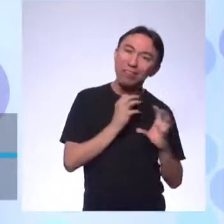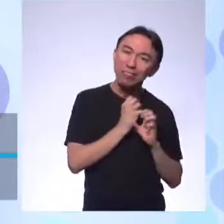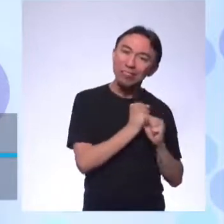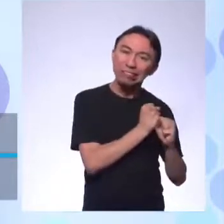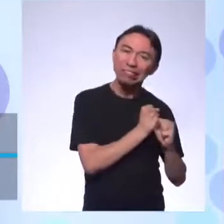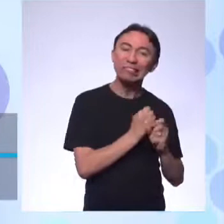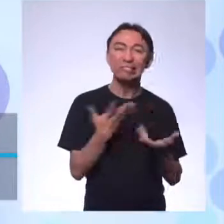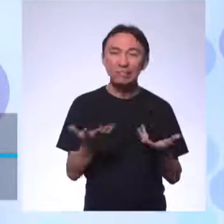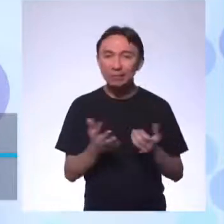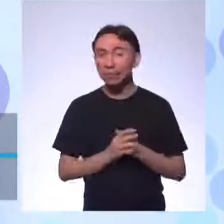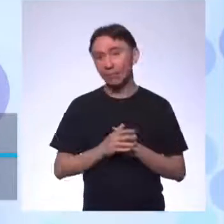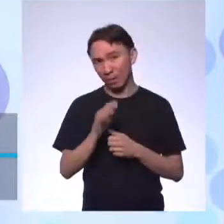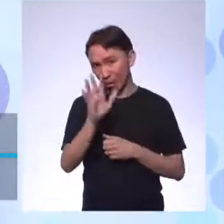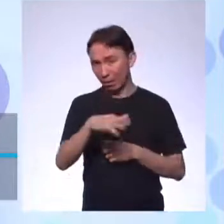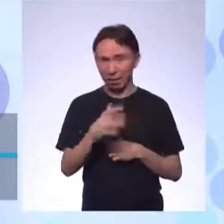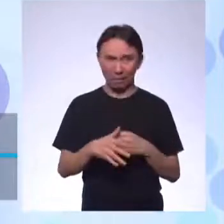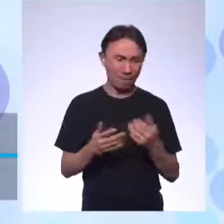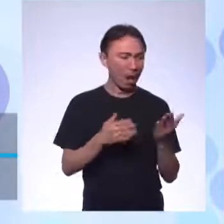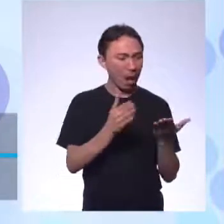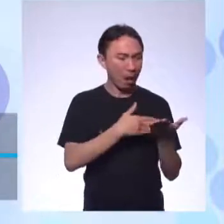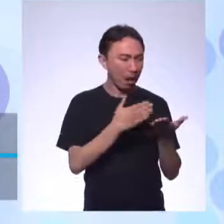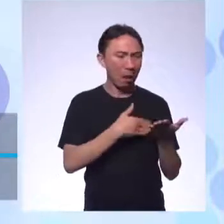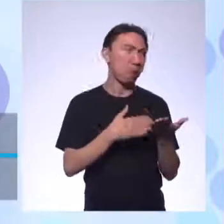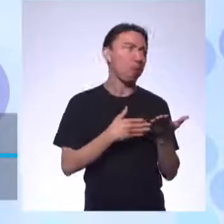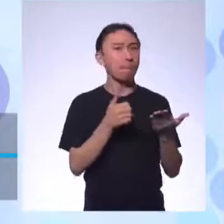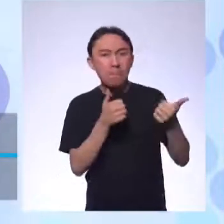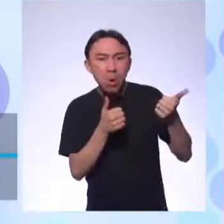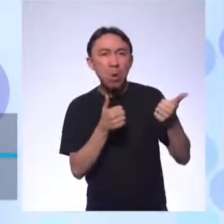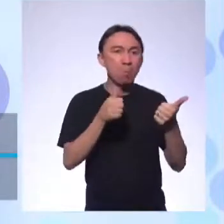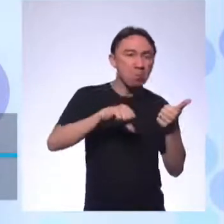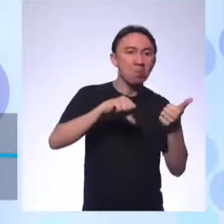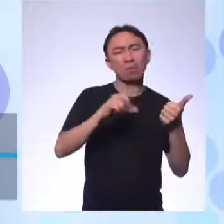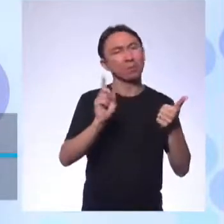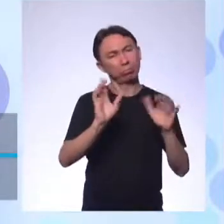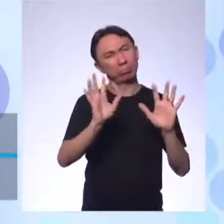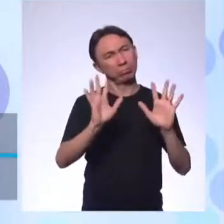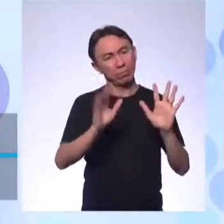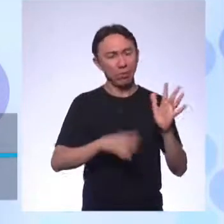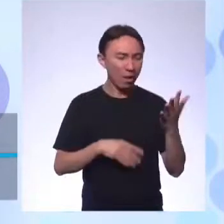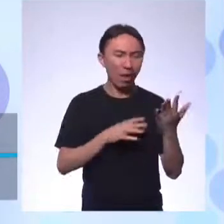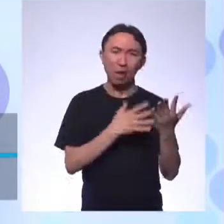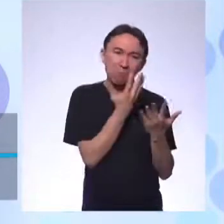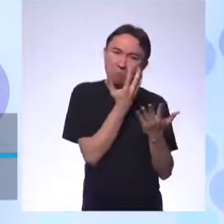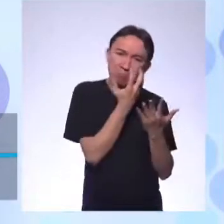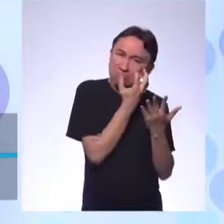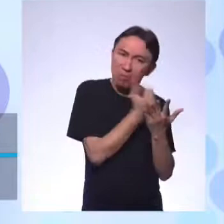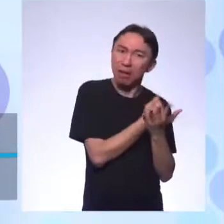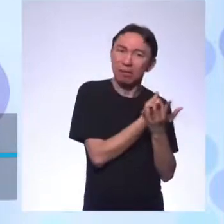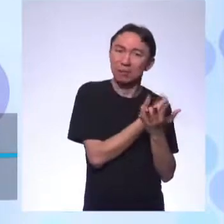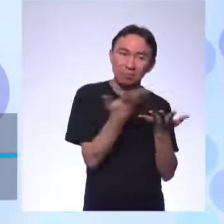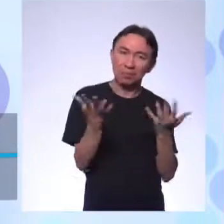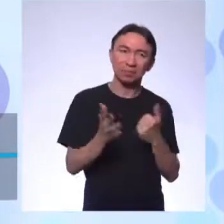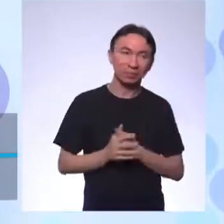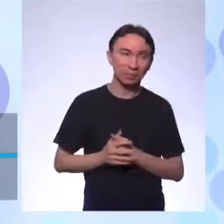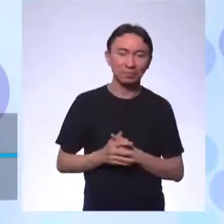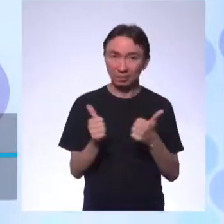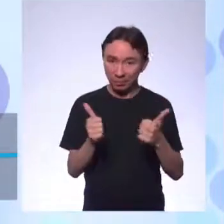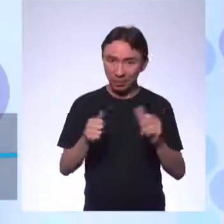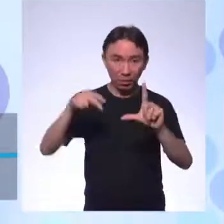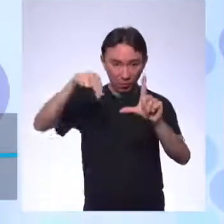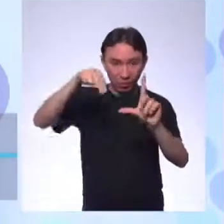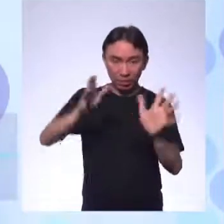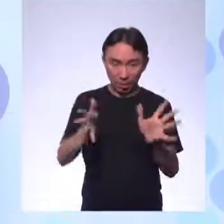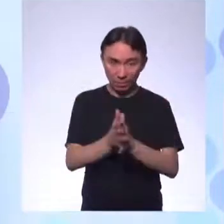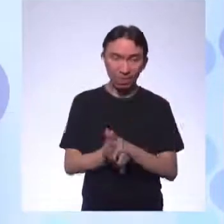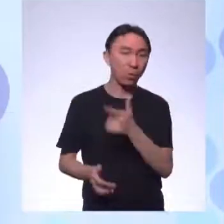critério de valor, não estou julgando o valor do livro. Estou falando, olha, é o que é. Tá certo? Então, vamos... Fechou a novela? Vamos